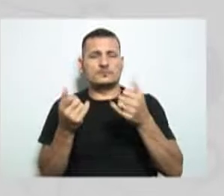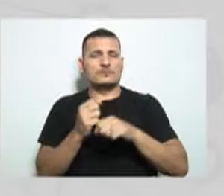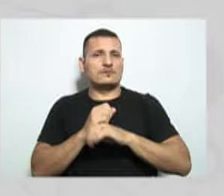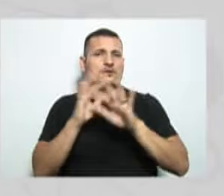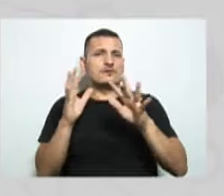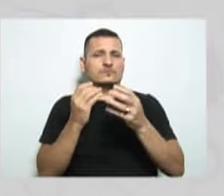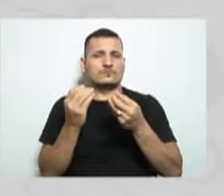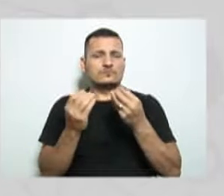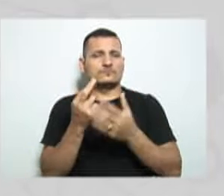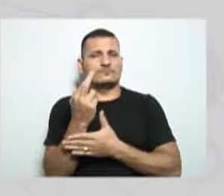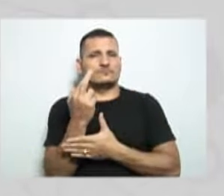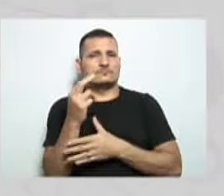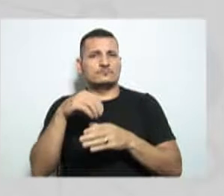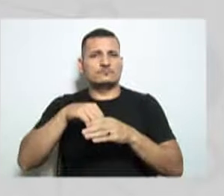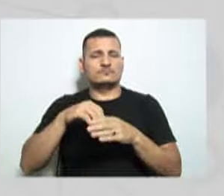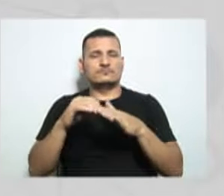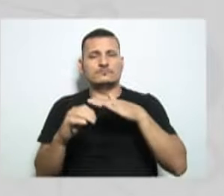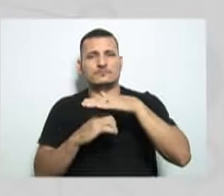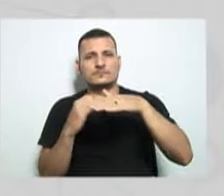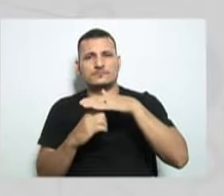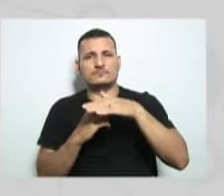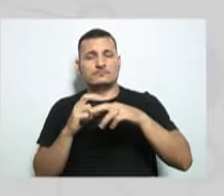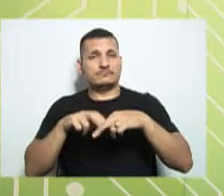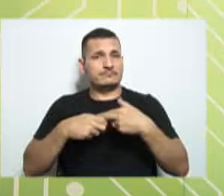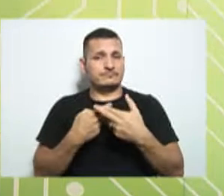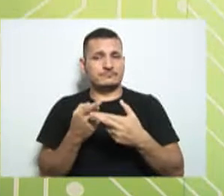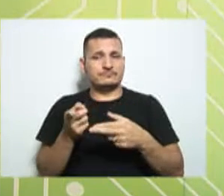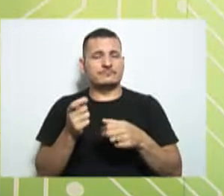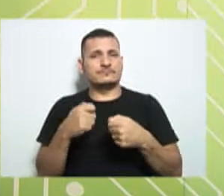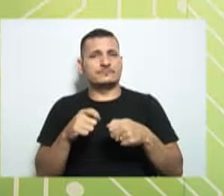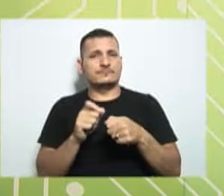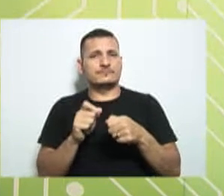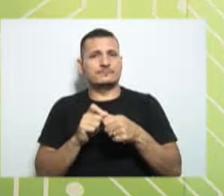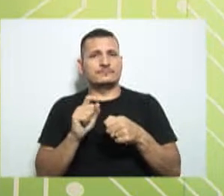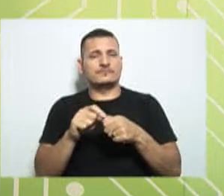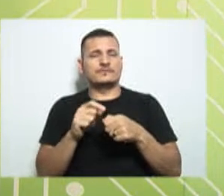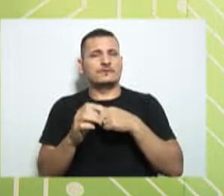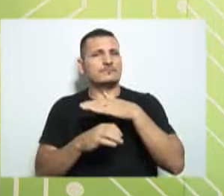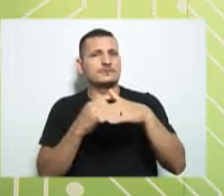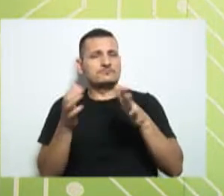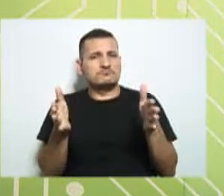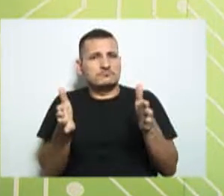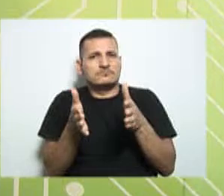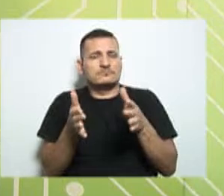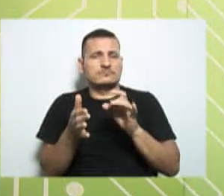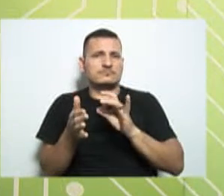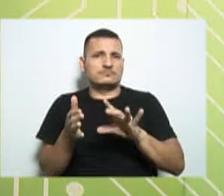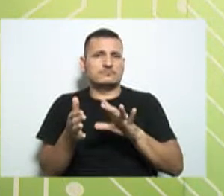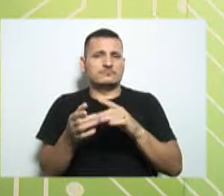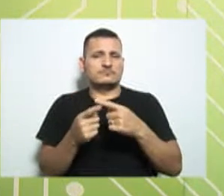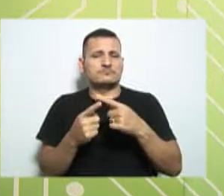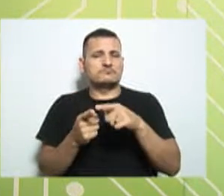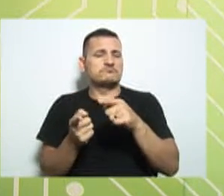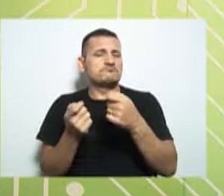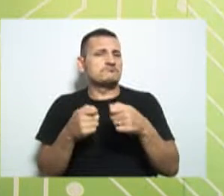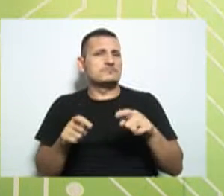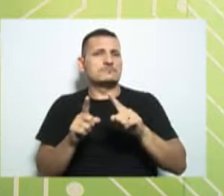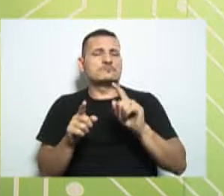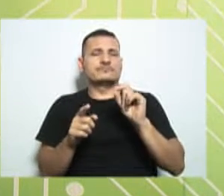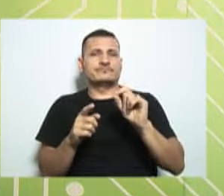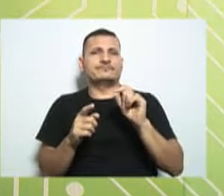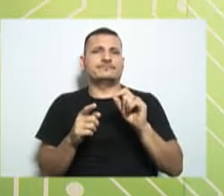de decisões gerenciais nas empresas. Por isso que ele tem que ser feito por empresas de pequeno porte, porque não há essa necessidade de